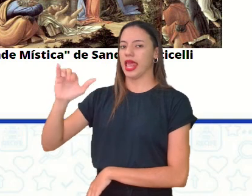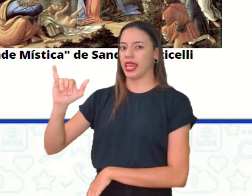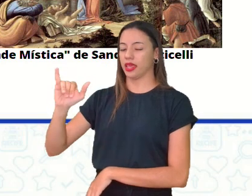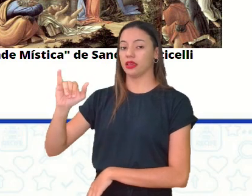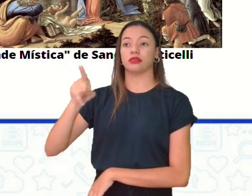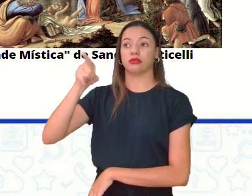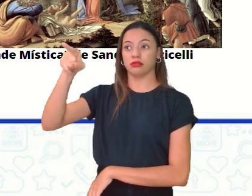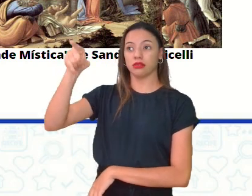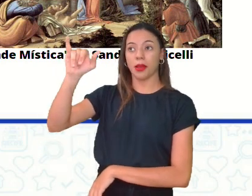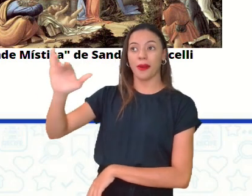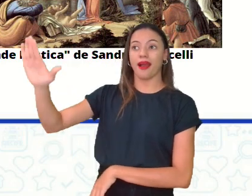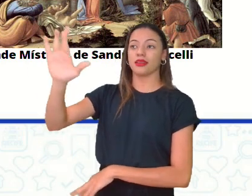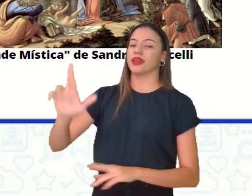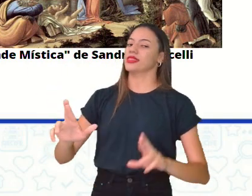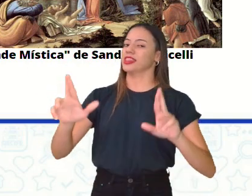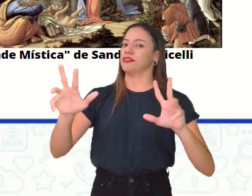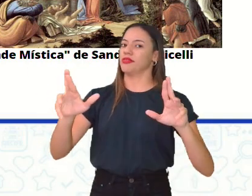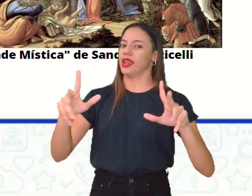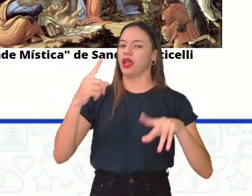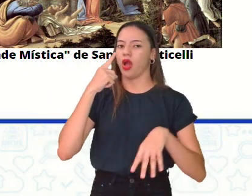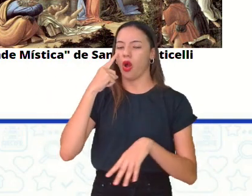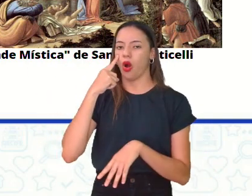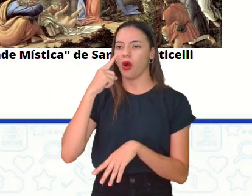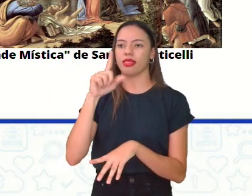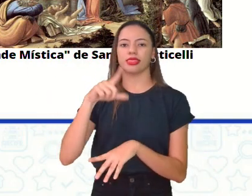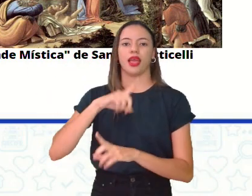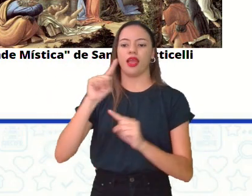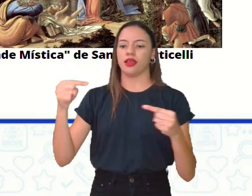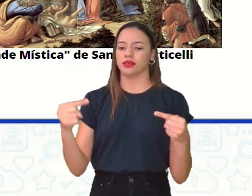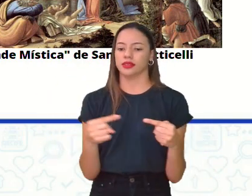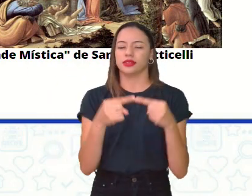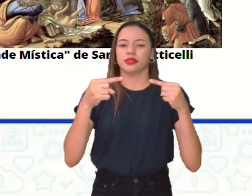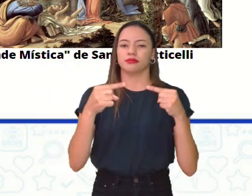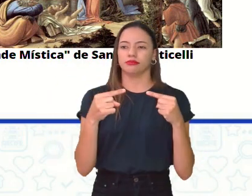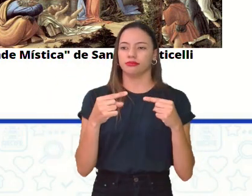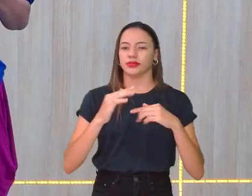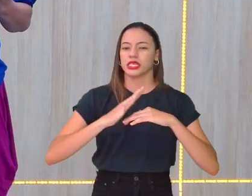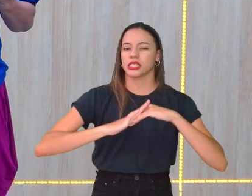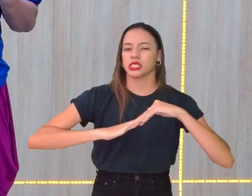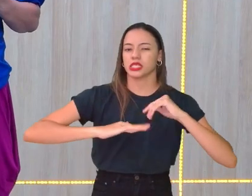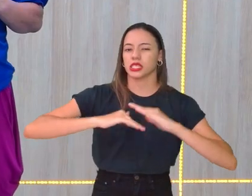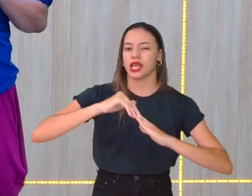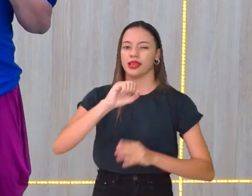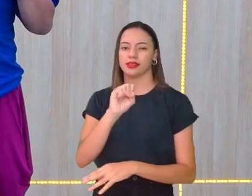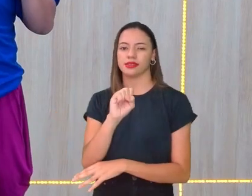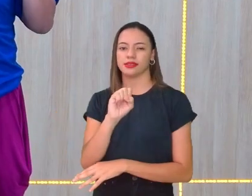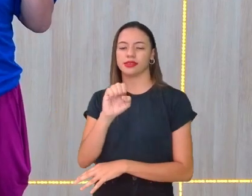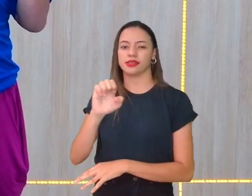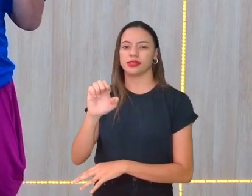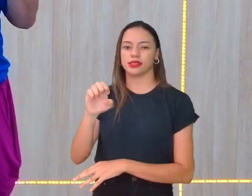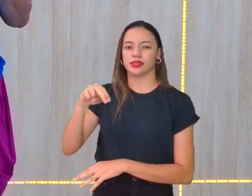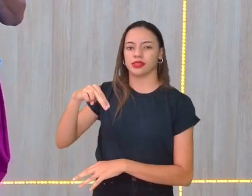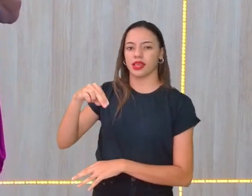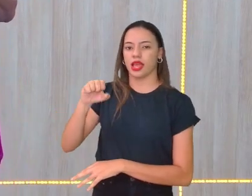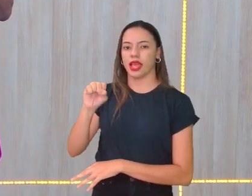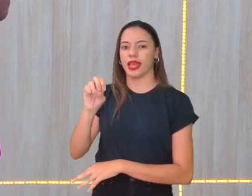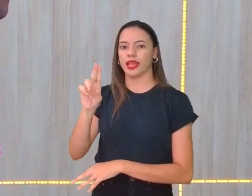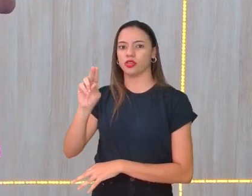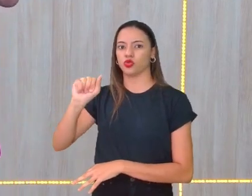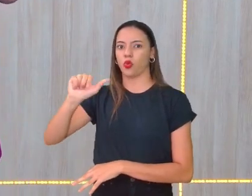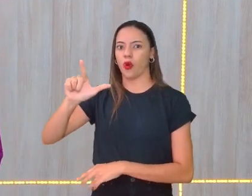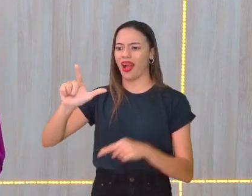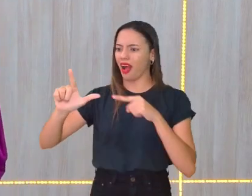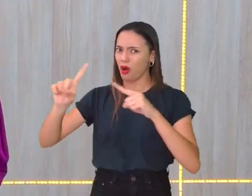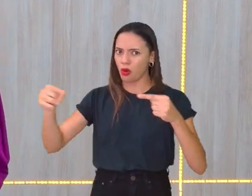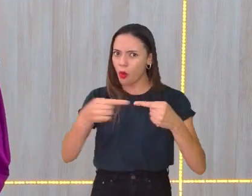sensualidade. Sensualidade, gente, não tem a ver com sexo não, tá? Essa palavra está muito vulgarizada, e quando a gente fala sensualidade, a gente